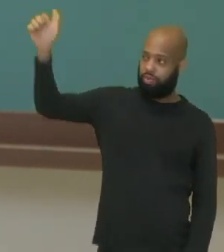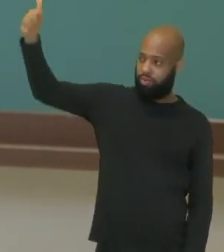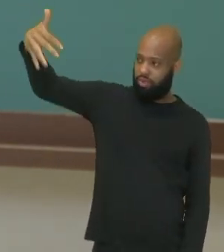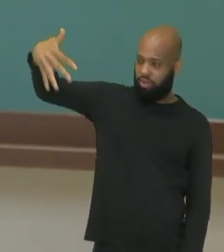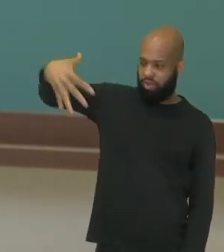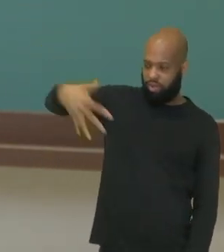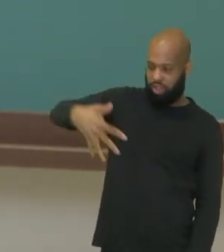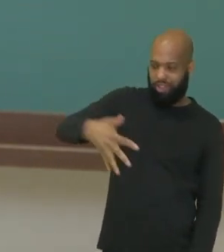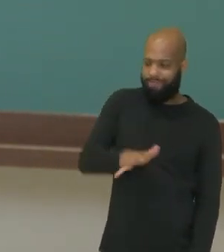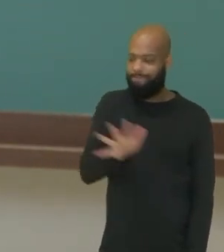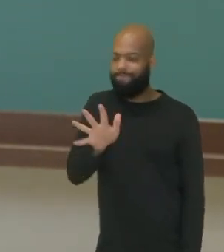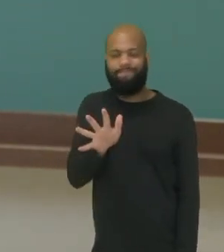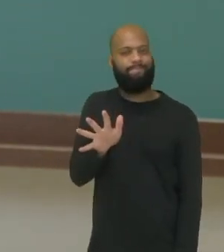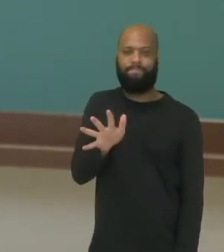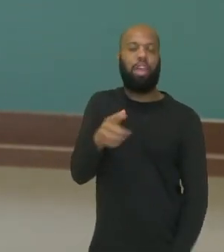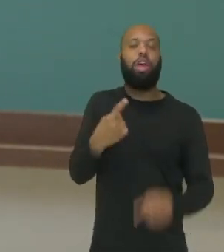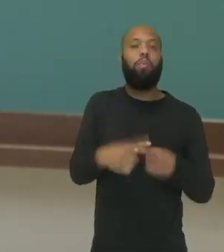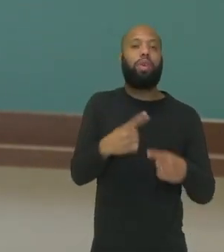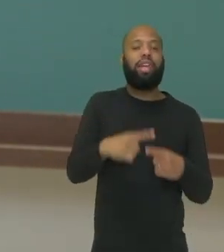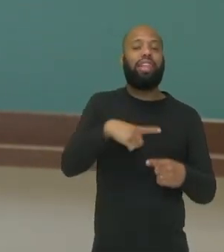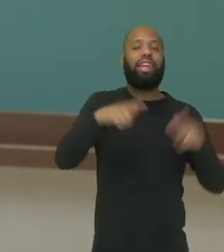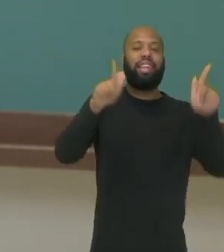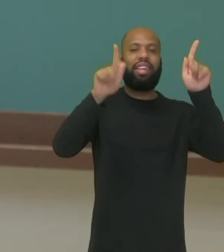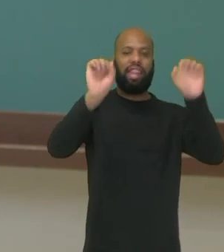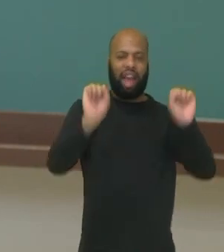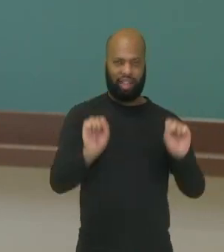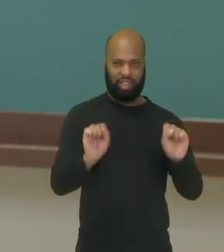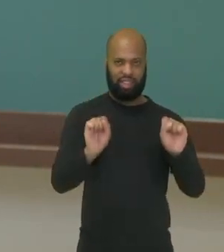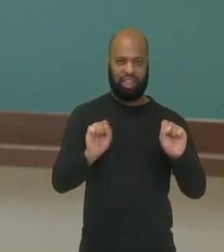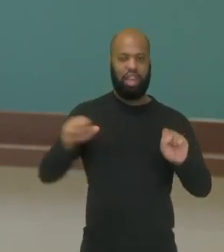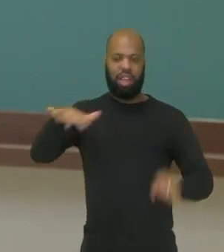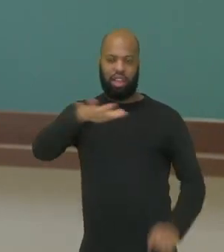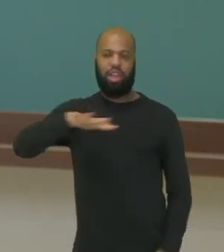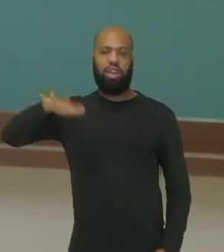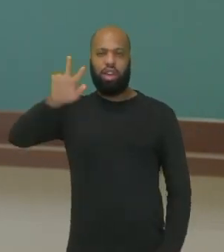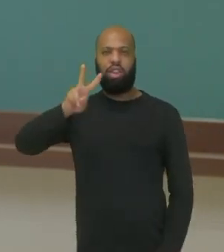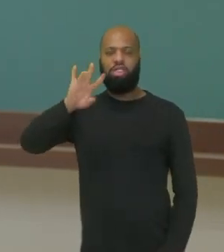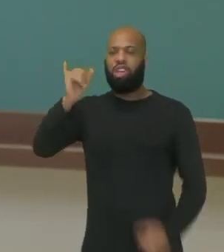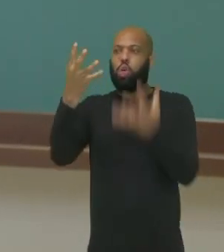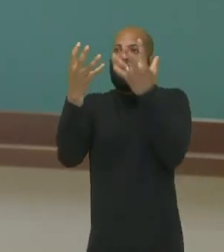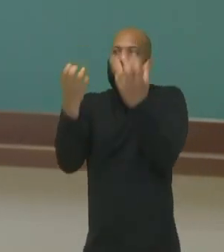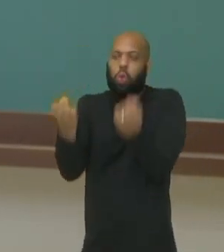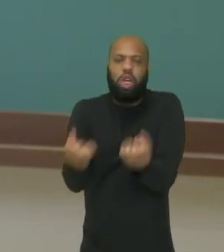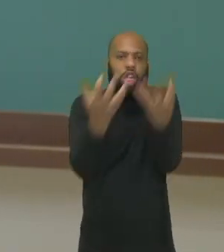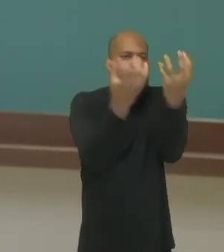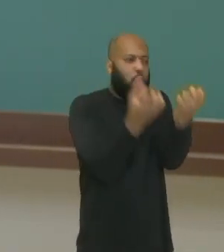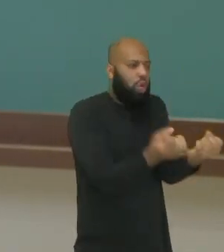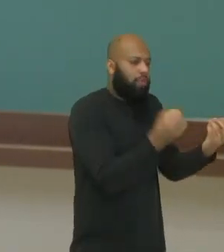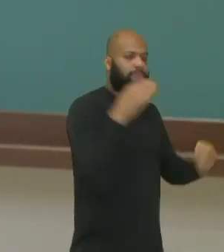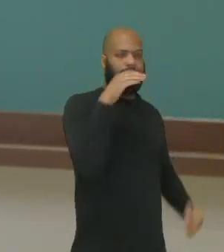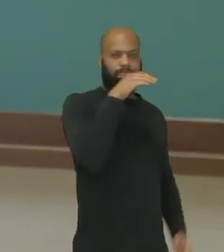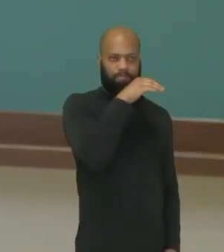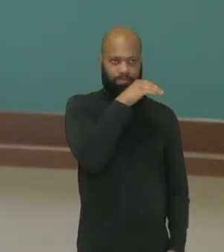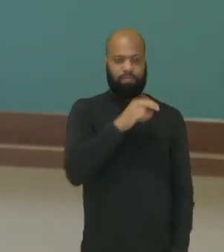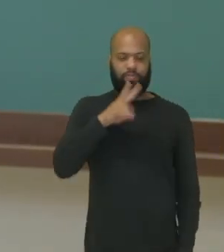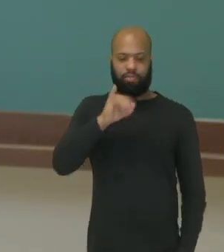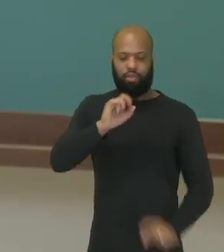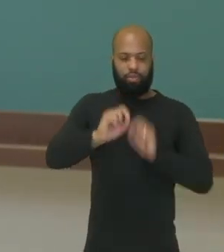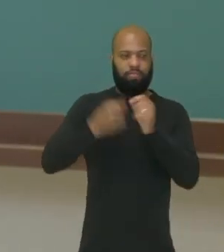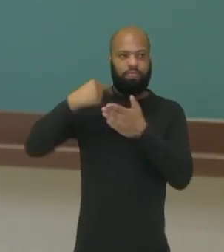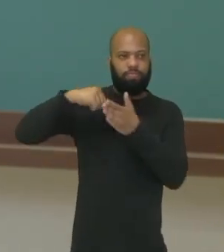presentes que estão na atmosfera e vai cada vez mais intensificando para nós ali